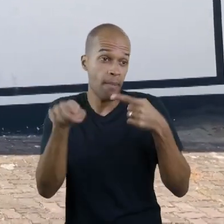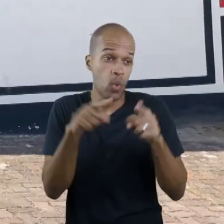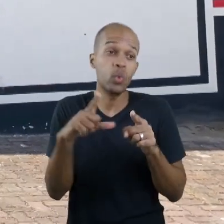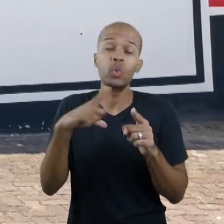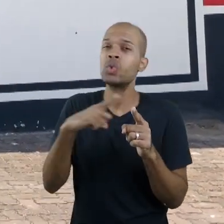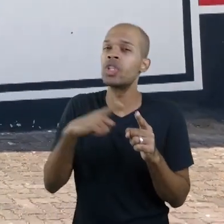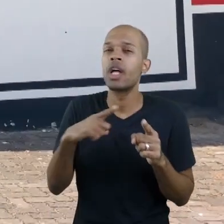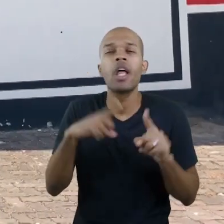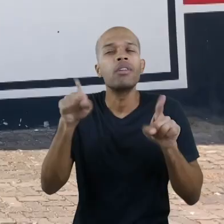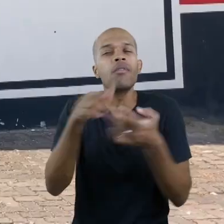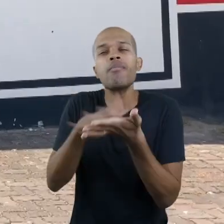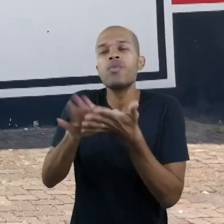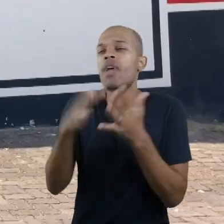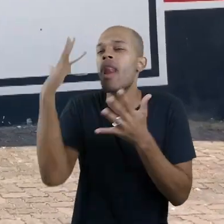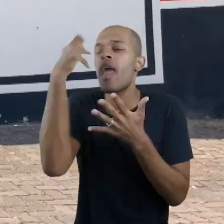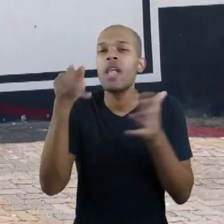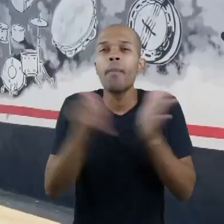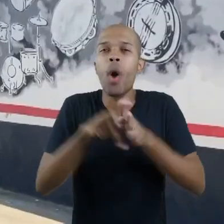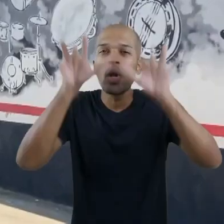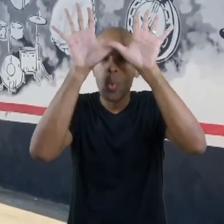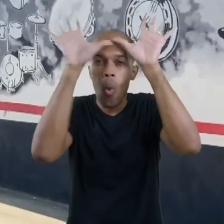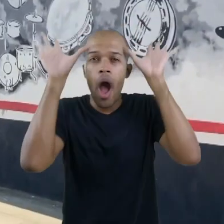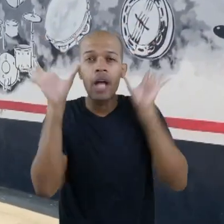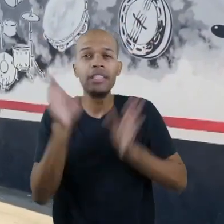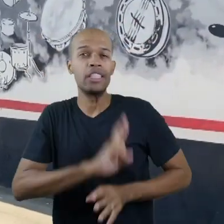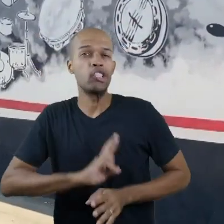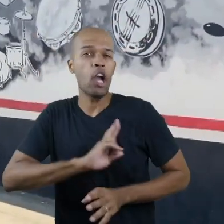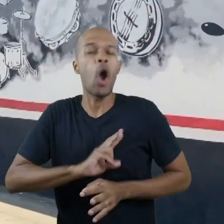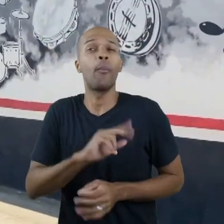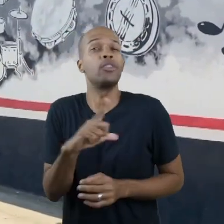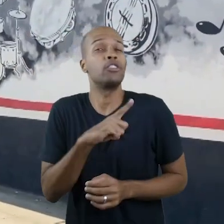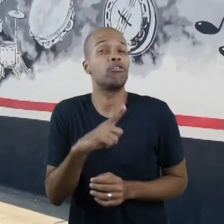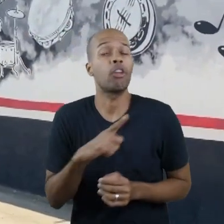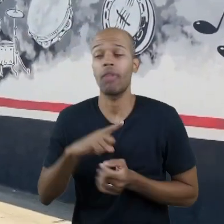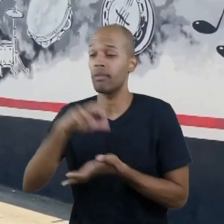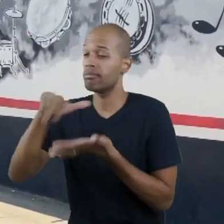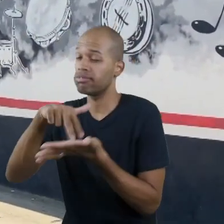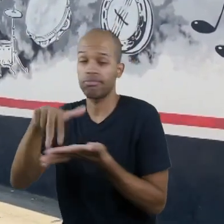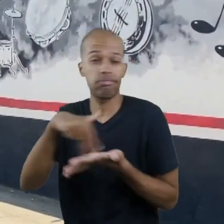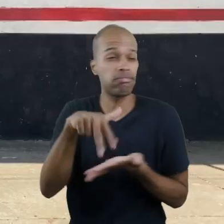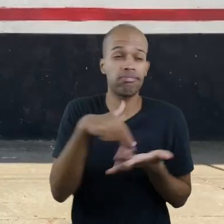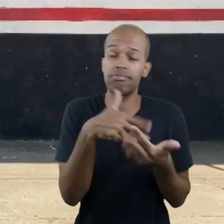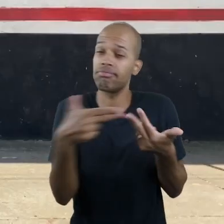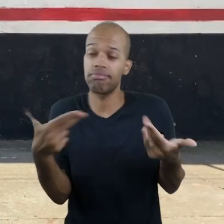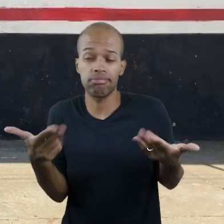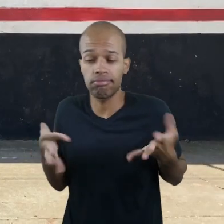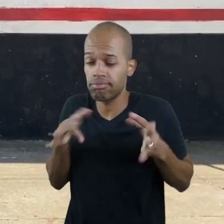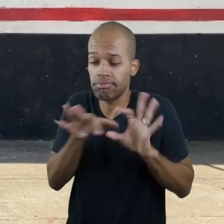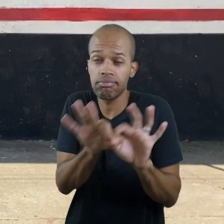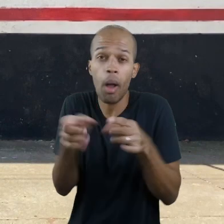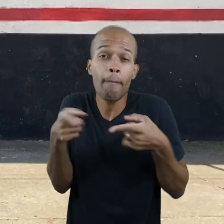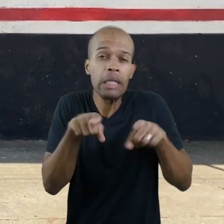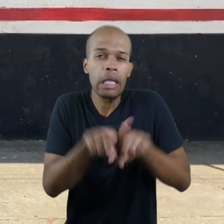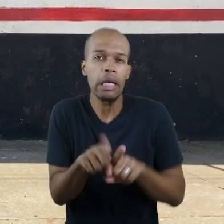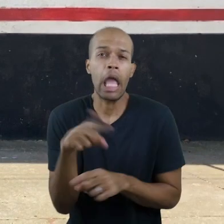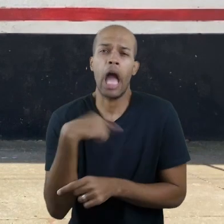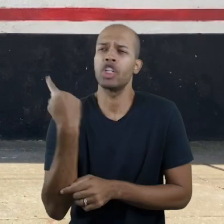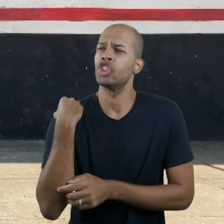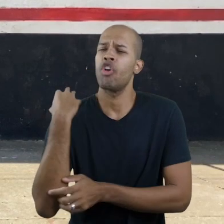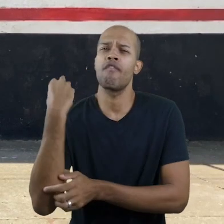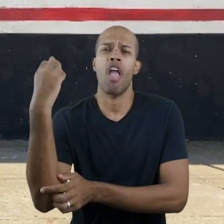Cacique de Ramos. Então teve uma integração muito forte, né? Jongo da Serrinha, Cacique, Beth. A gente